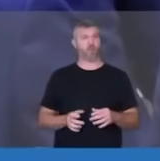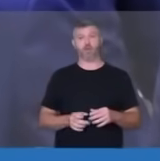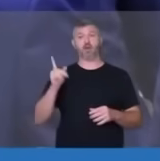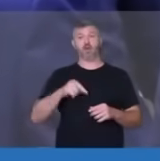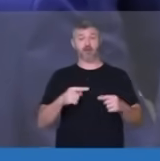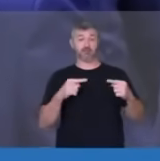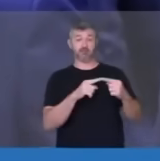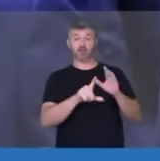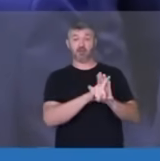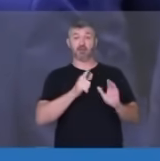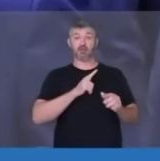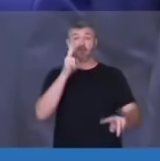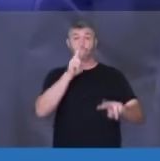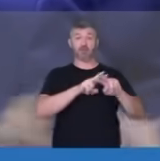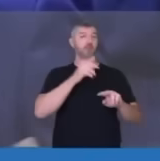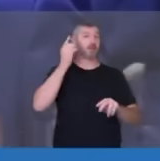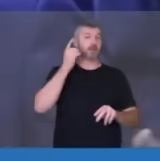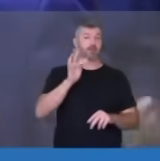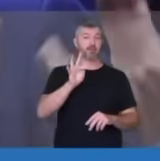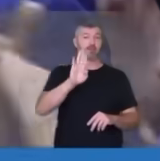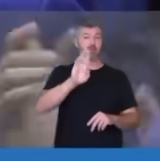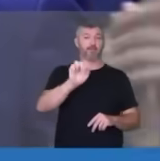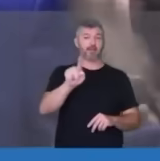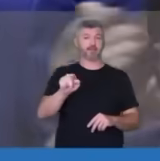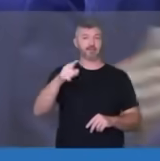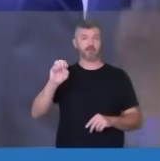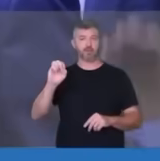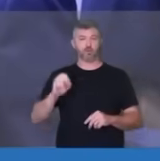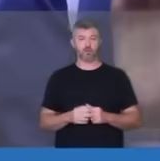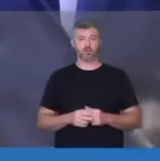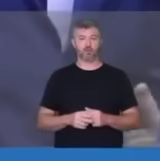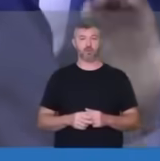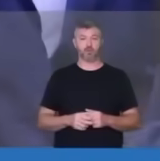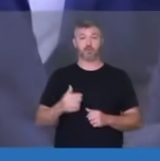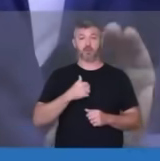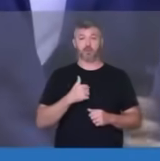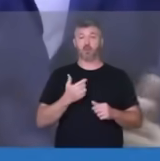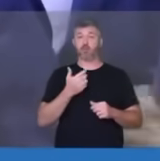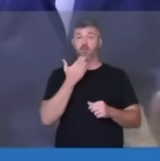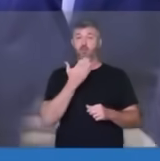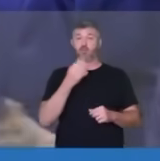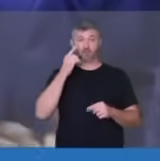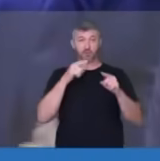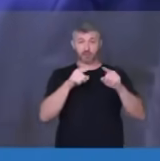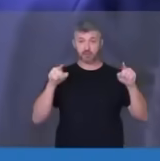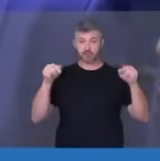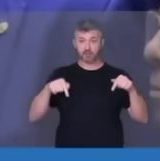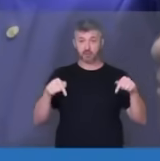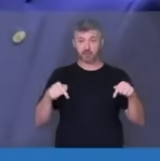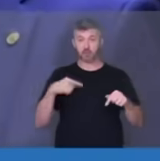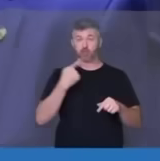da legalidade da prisão do deputado Tiquinho Brazão. E eu quero chamar os parlamentares aqui.